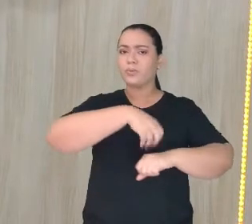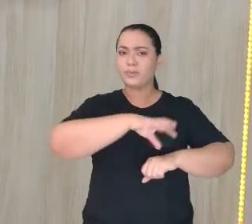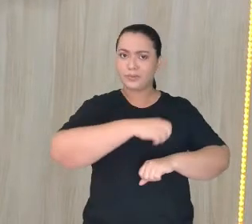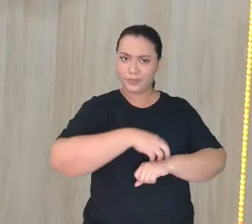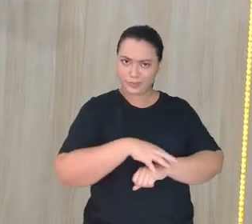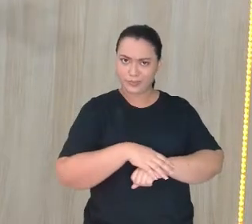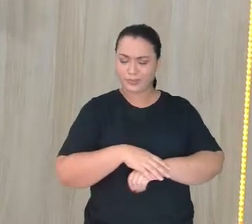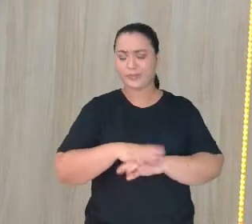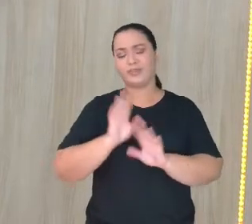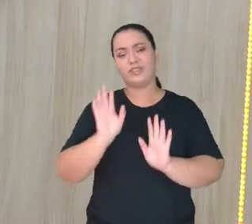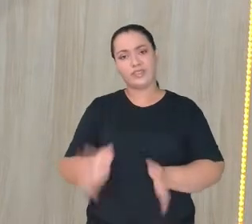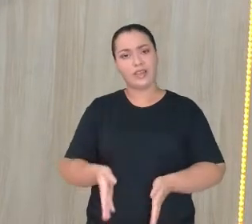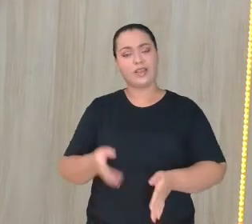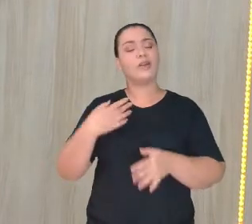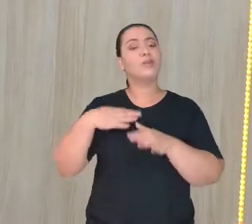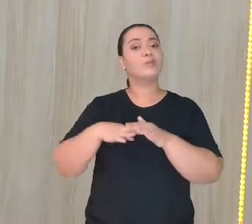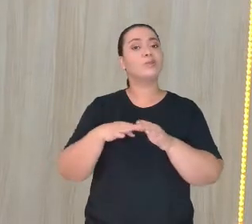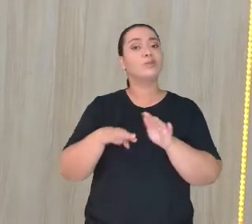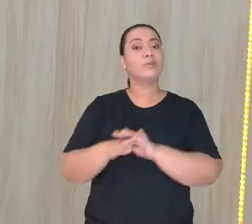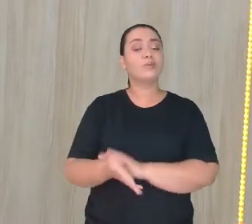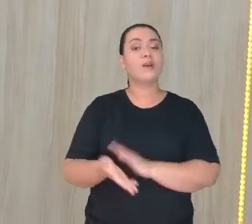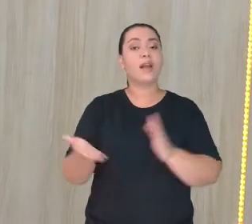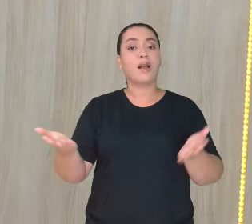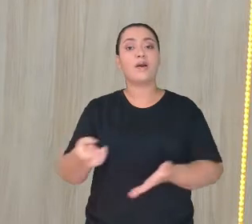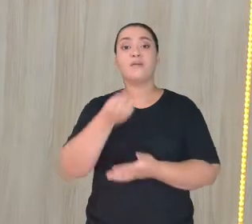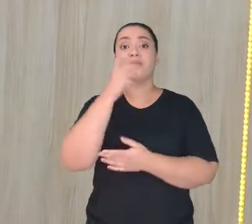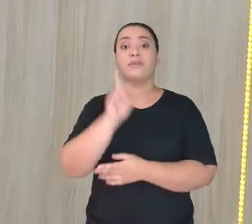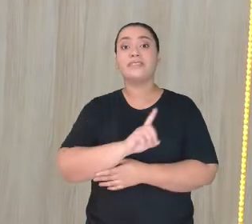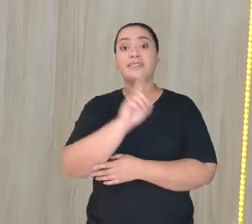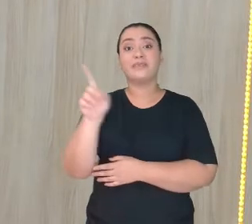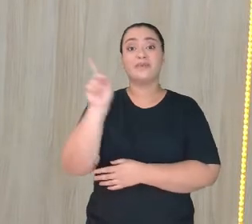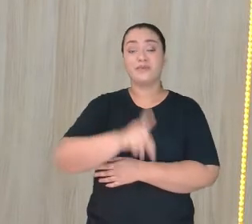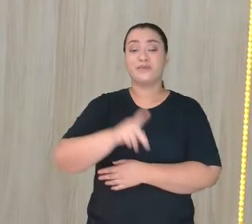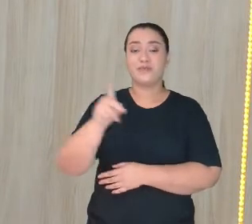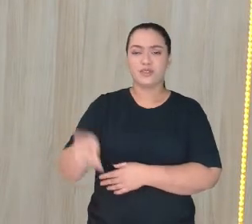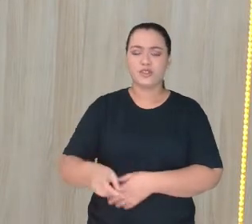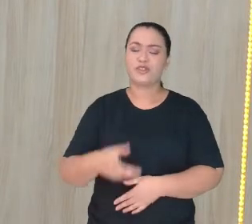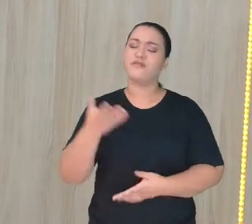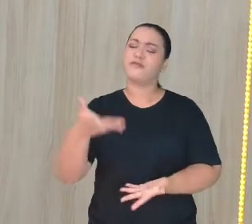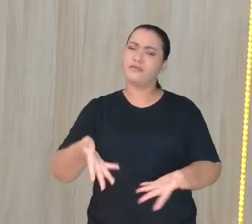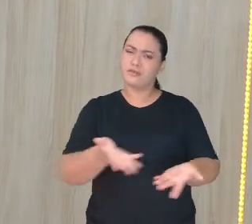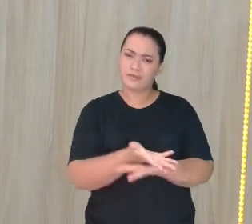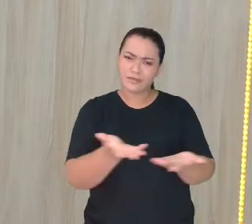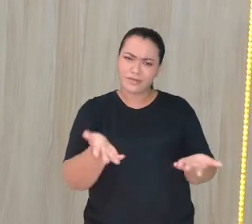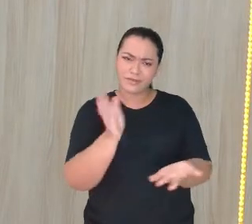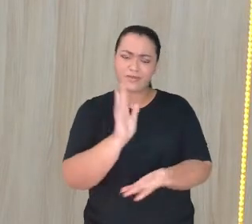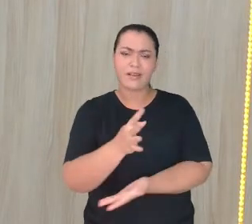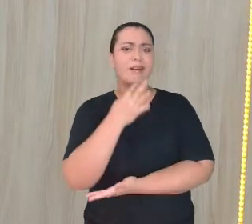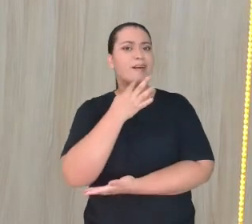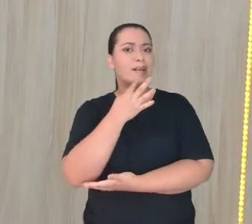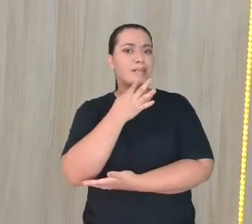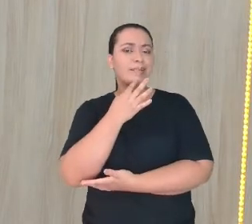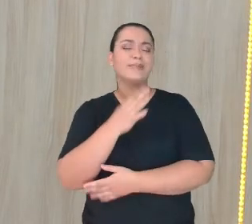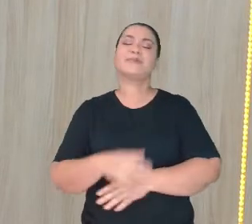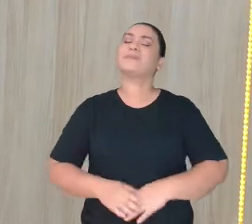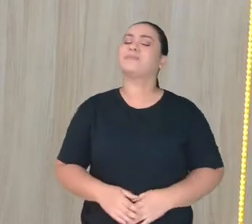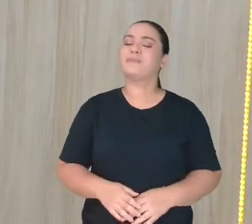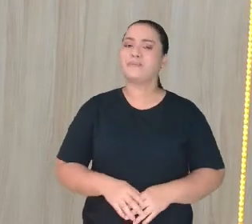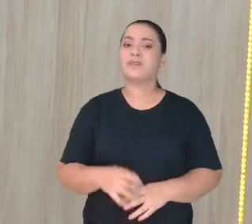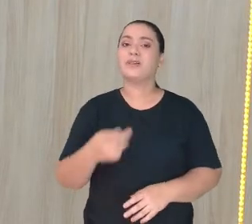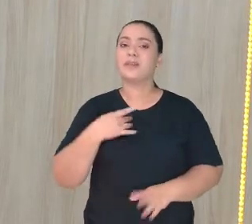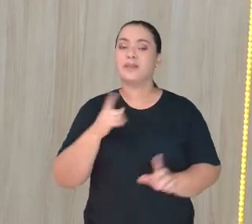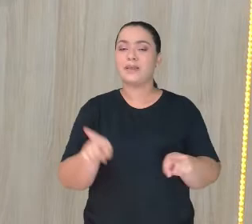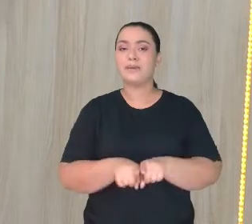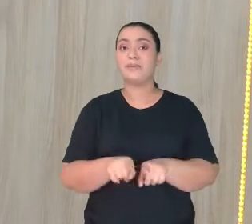avisos costumeiros, vamos dar bom dia à nossa queridíssima professora Adriana Maria, que vocês já conhecem e vocês já são fãs, porque eu sou